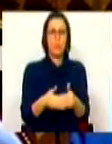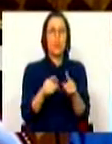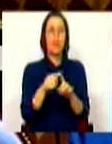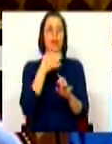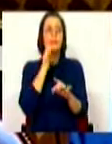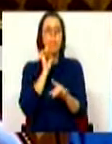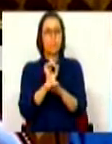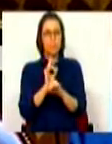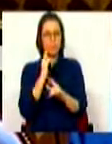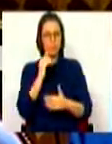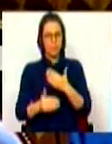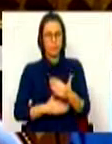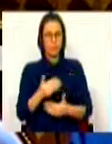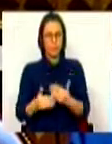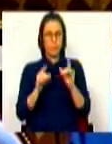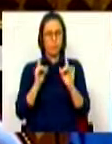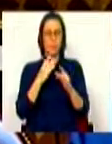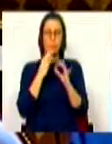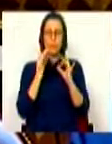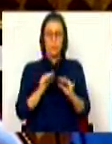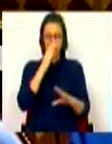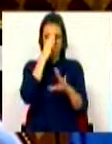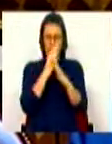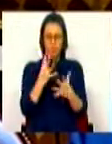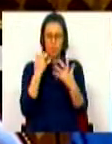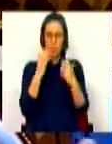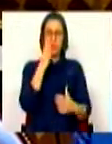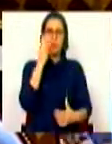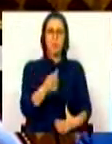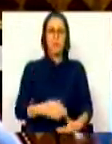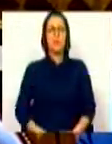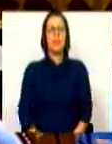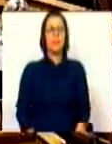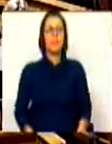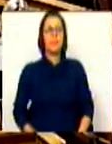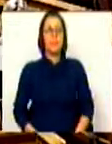que estamos e continuaremos convictamente empenhados. Disse. Obrigado.